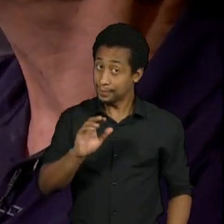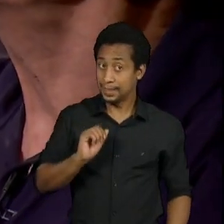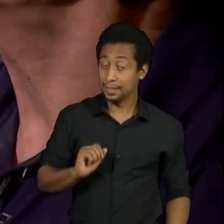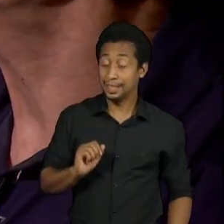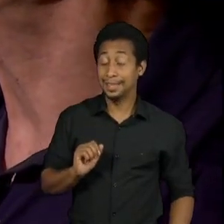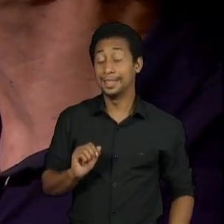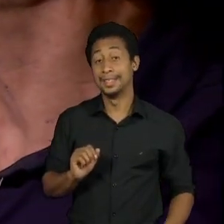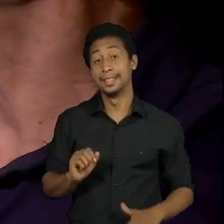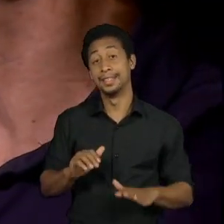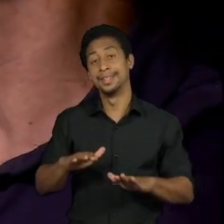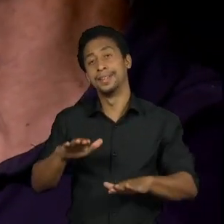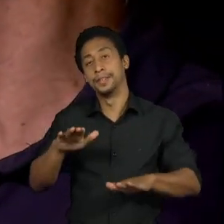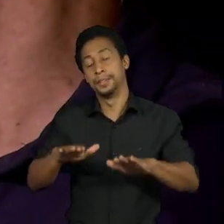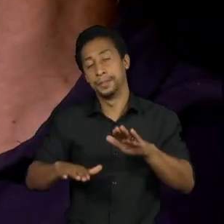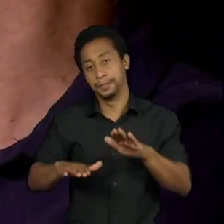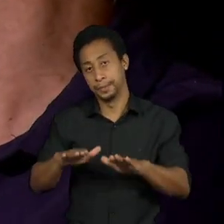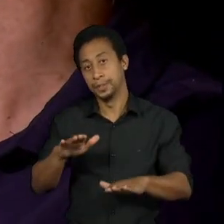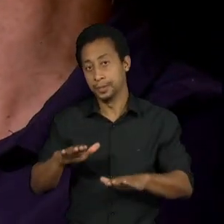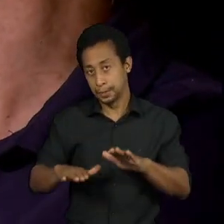muitas vezes